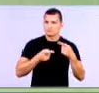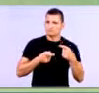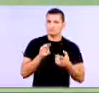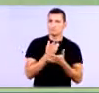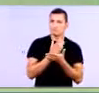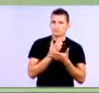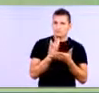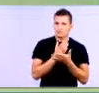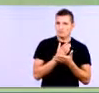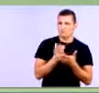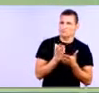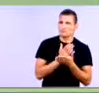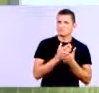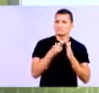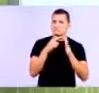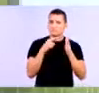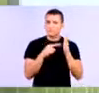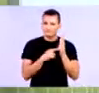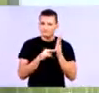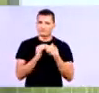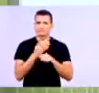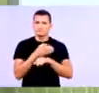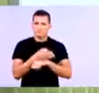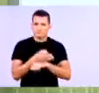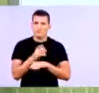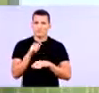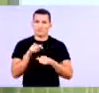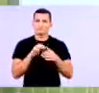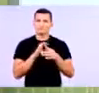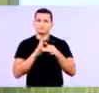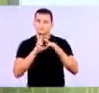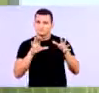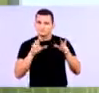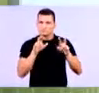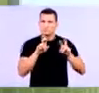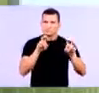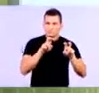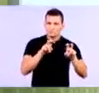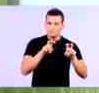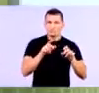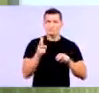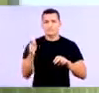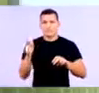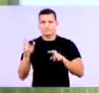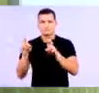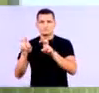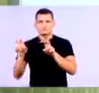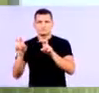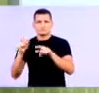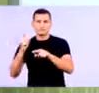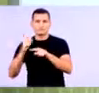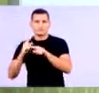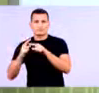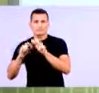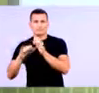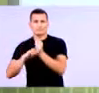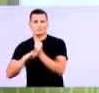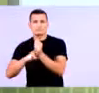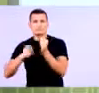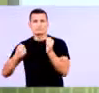algumas restrições e acessos seja permitido a uma máquina e a outra seja totalmente